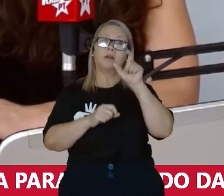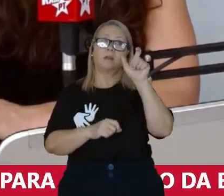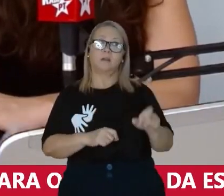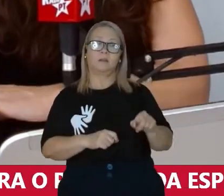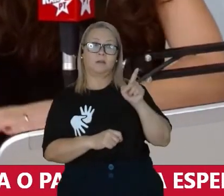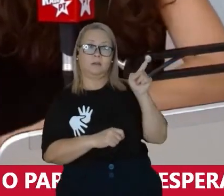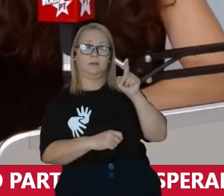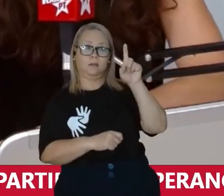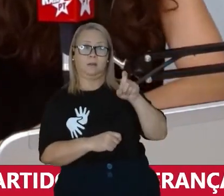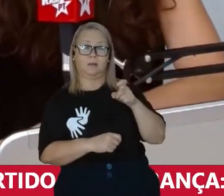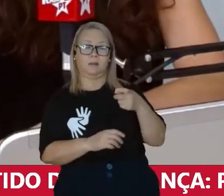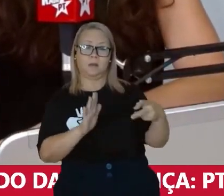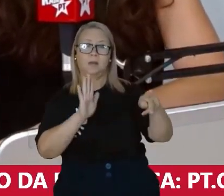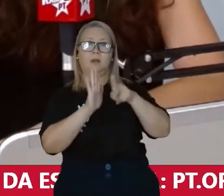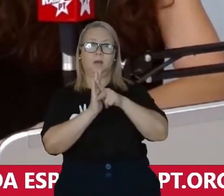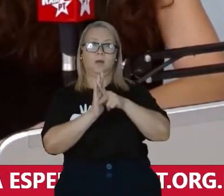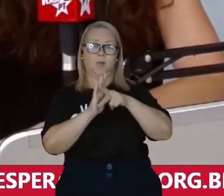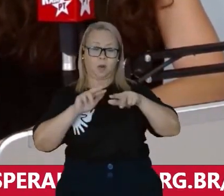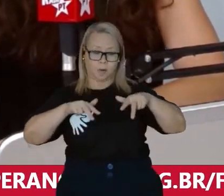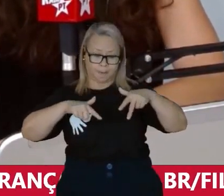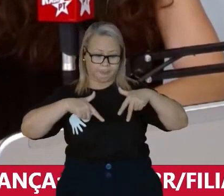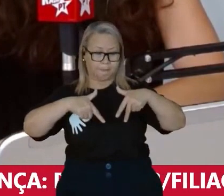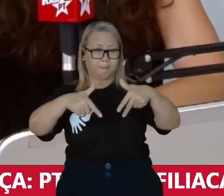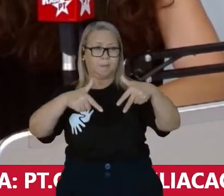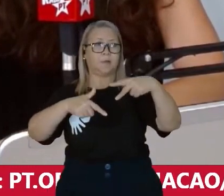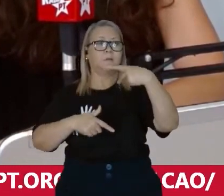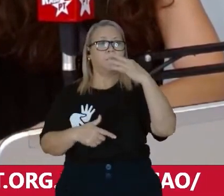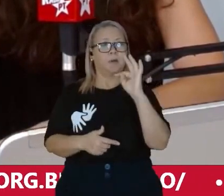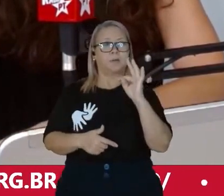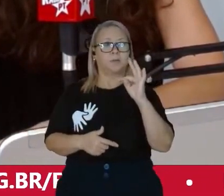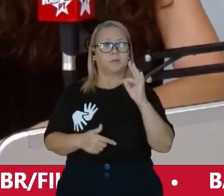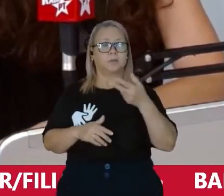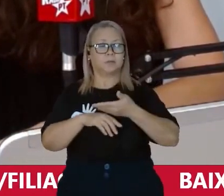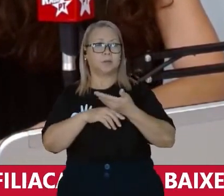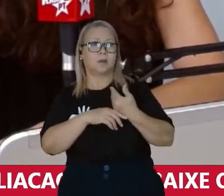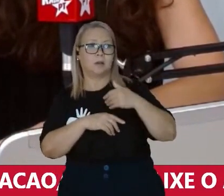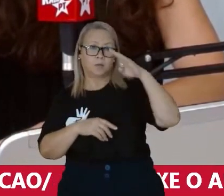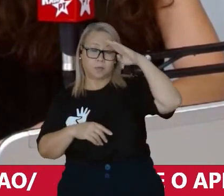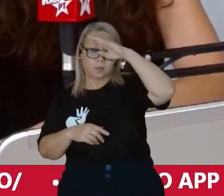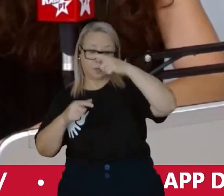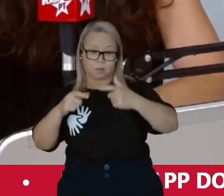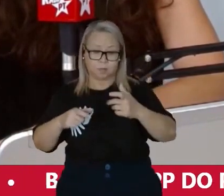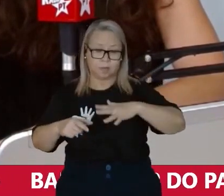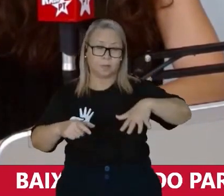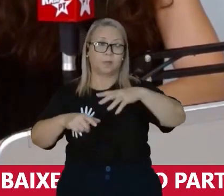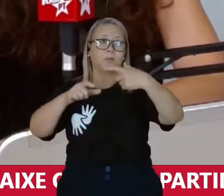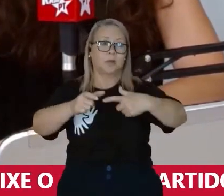passa a própria militância petista e a antibolsonarista conseguir ocupar esses espaços